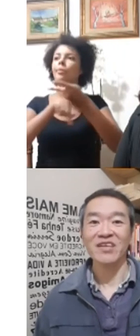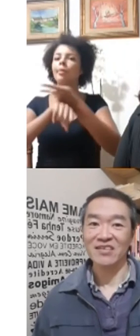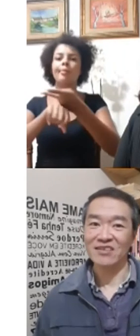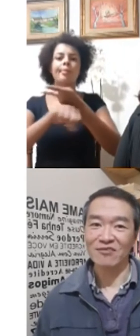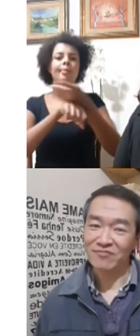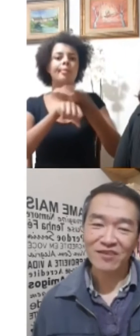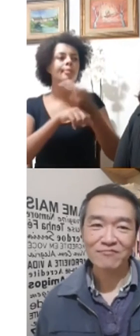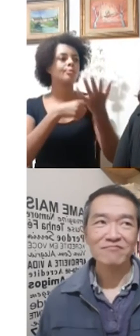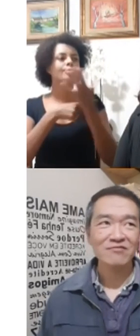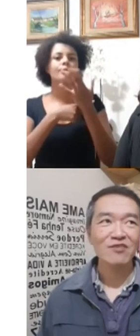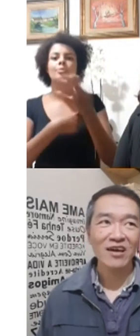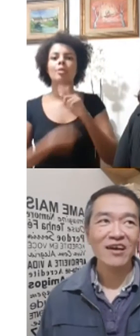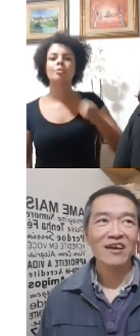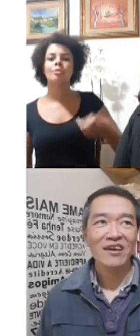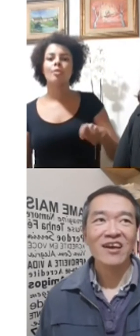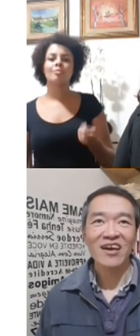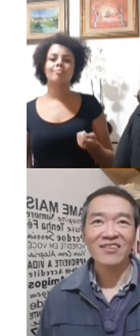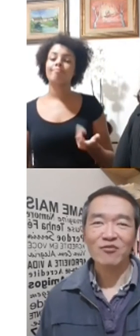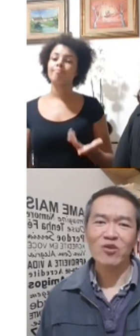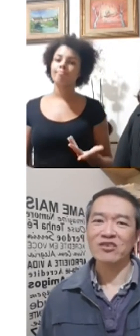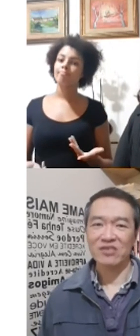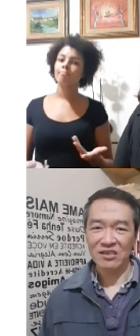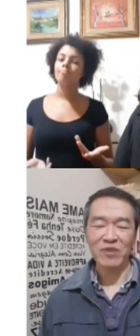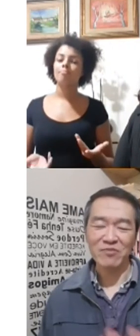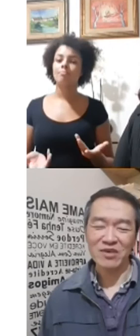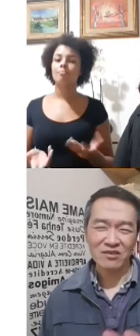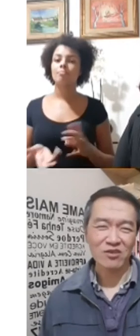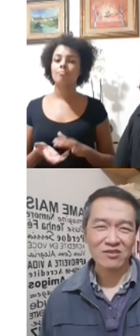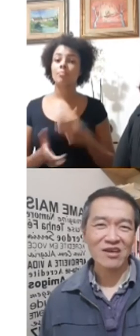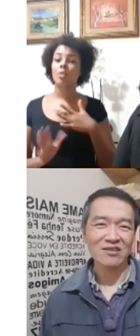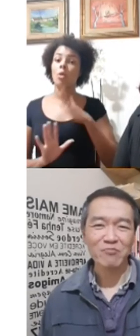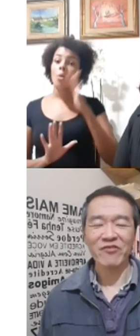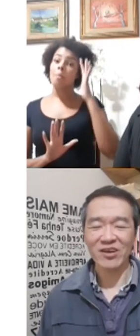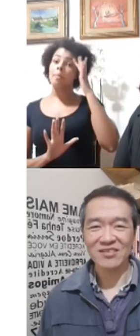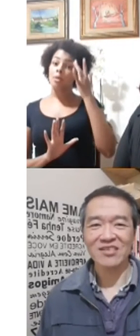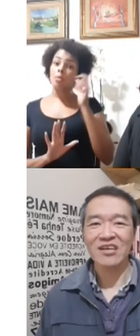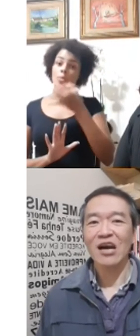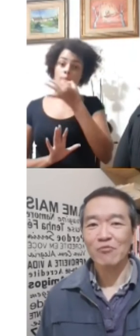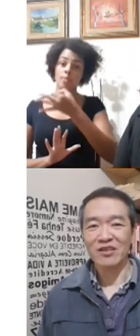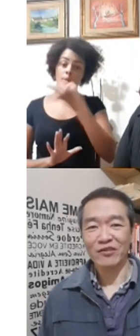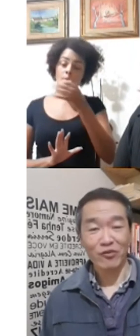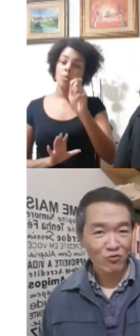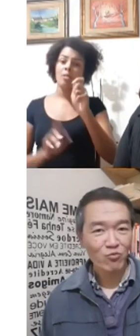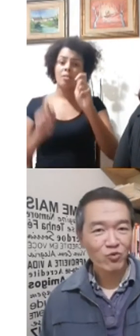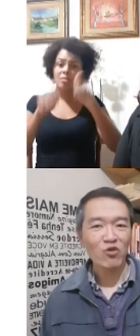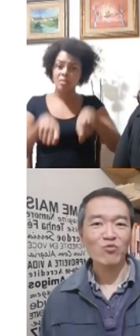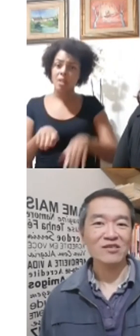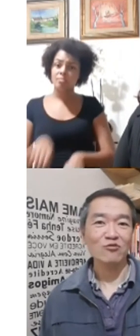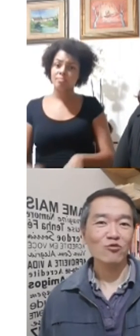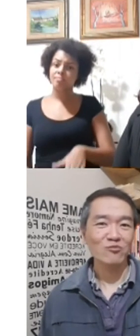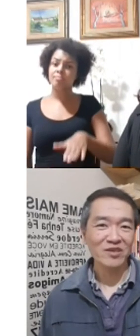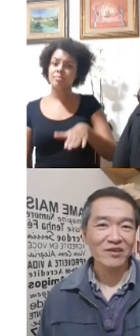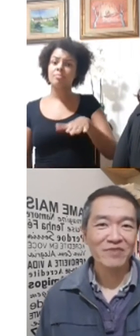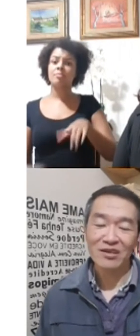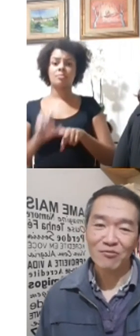né? Então, não é, tão bom. Acho que para mim, negócio dá para fazer a plataforma com um pouco